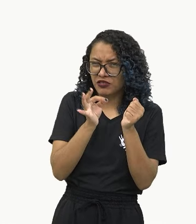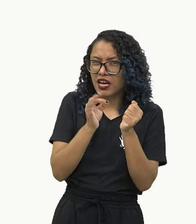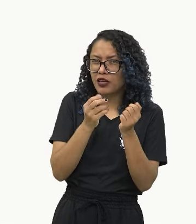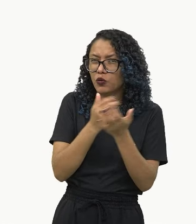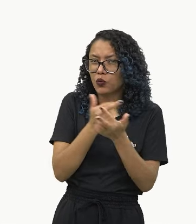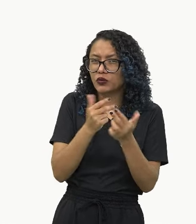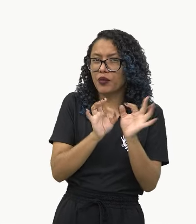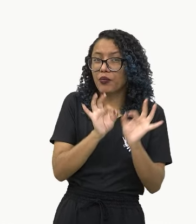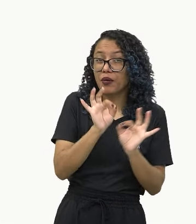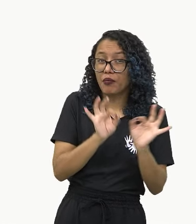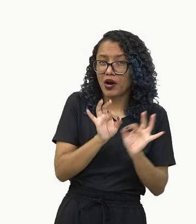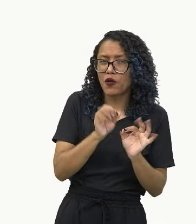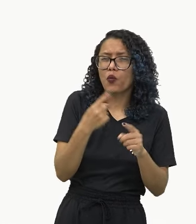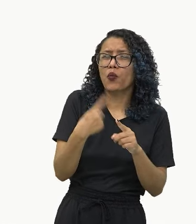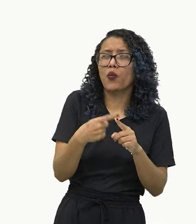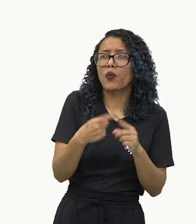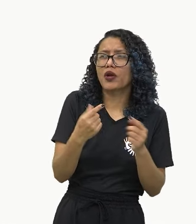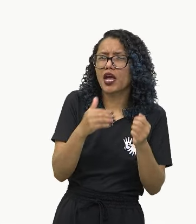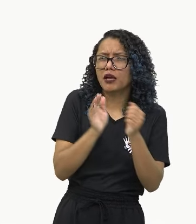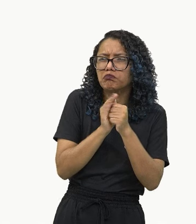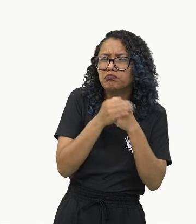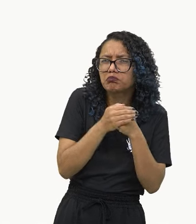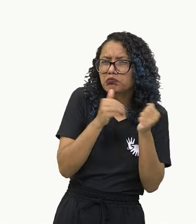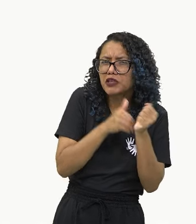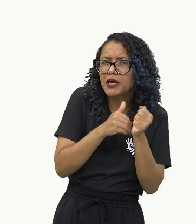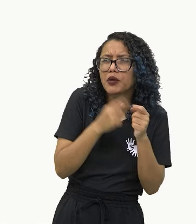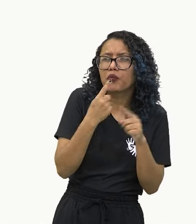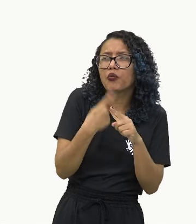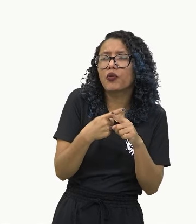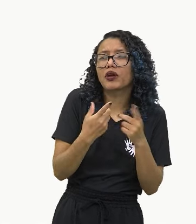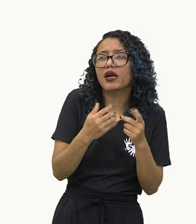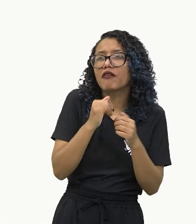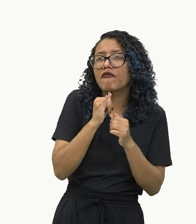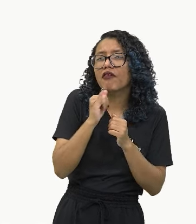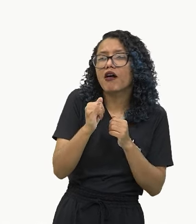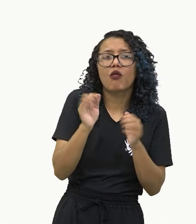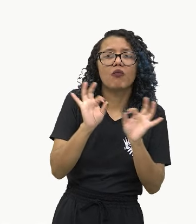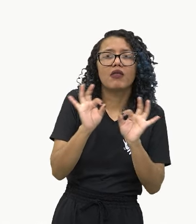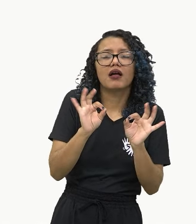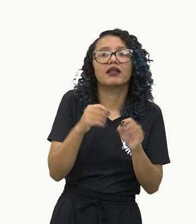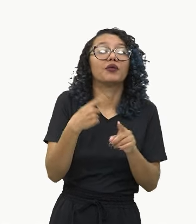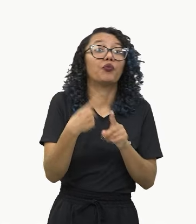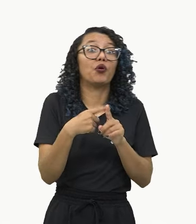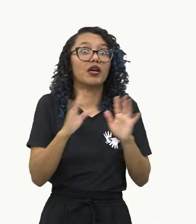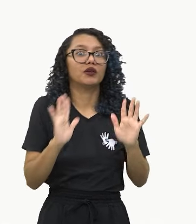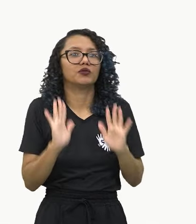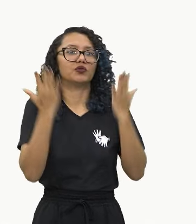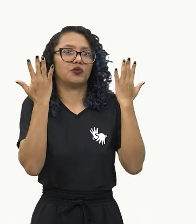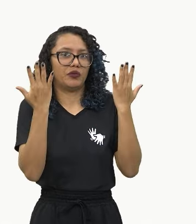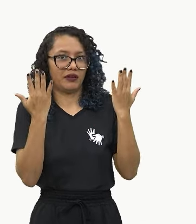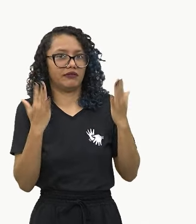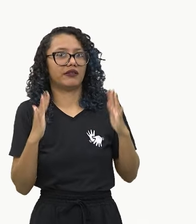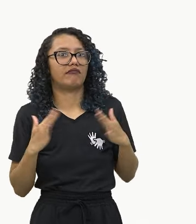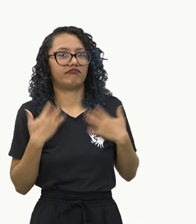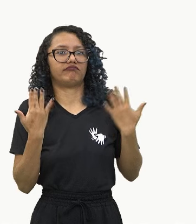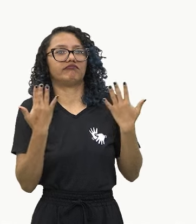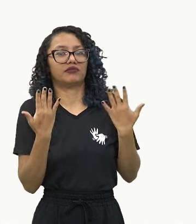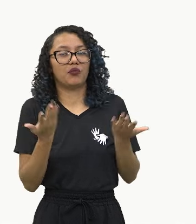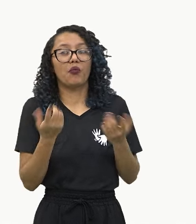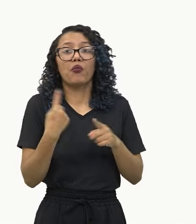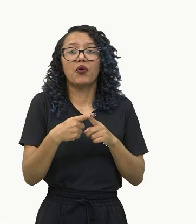quê? Porque é surpresa, tá? Então a gente não sabe exatamente quando essa ação aí